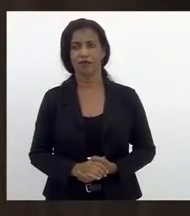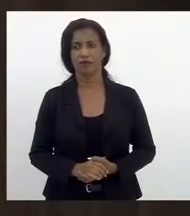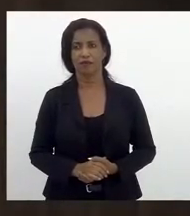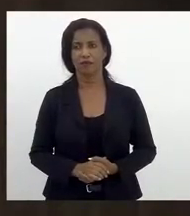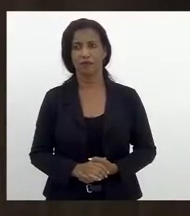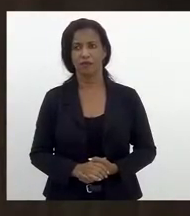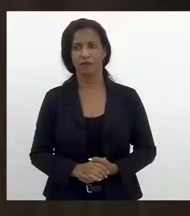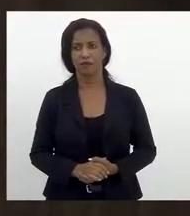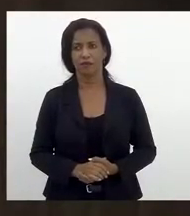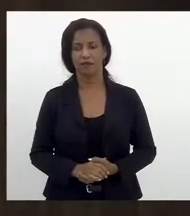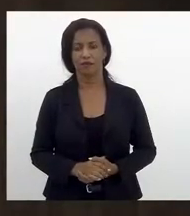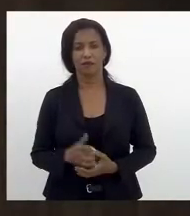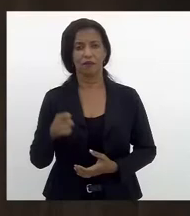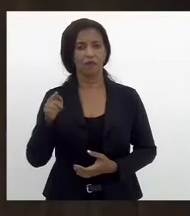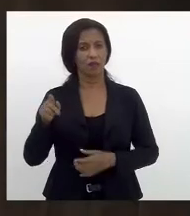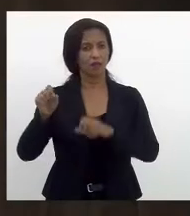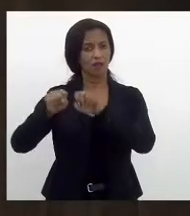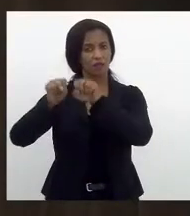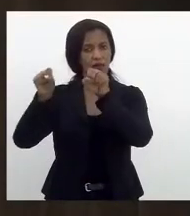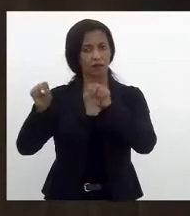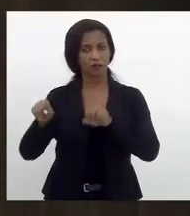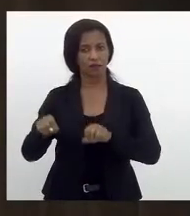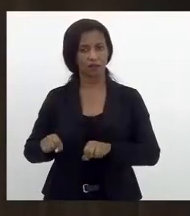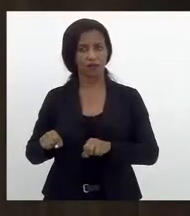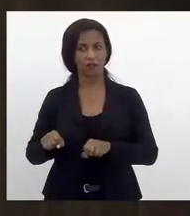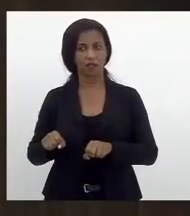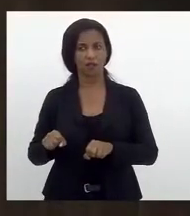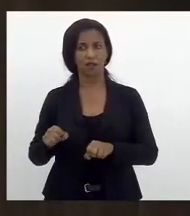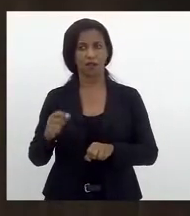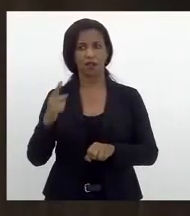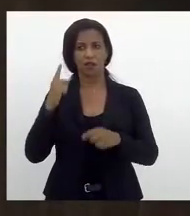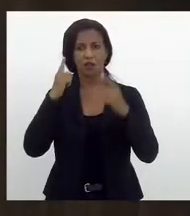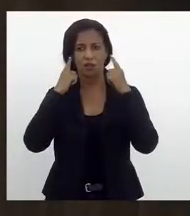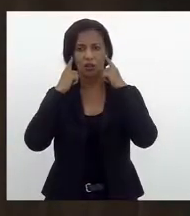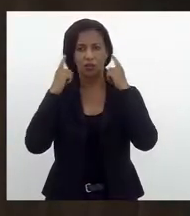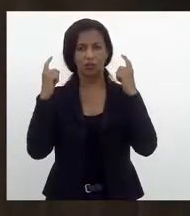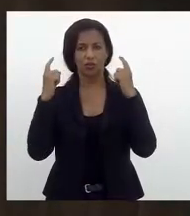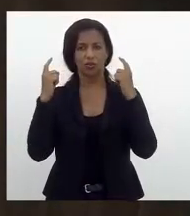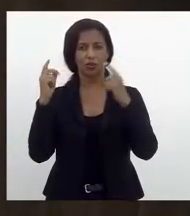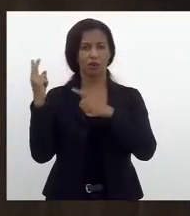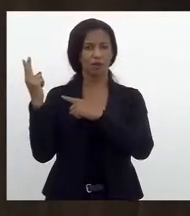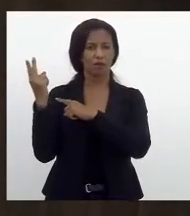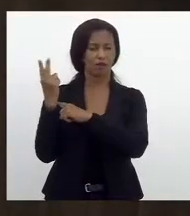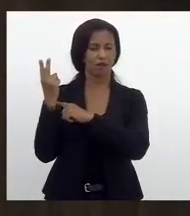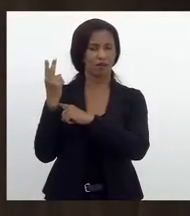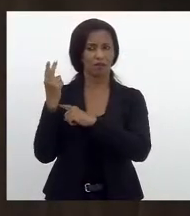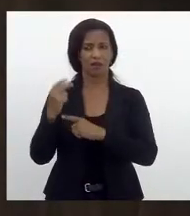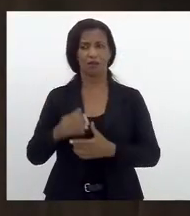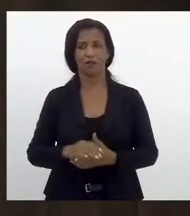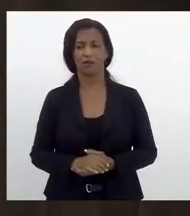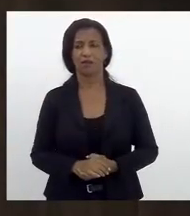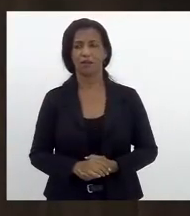Esse sistema de não vir som aqui para baixo.